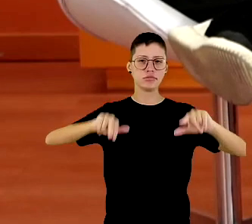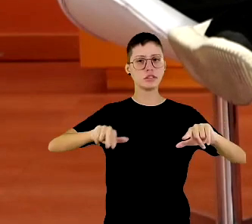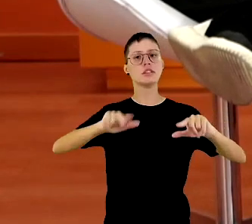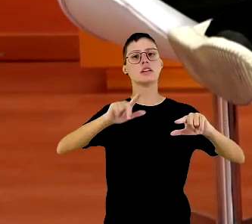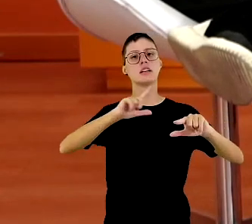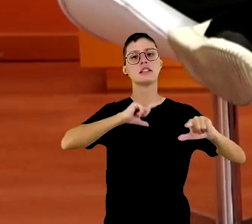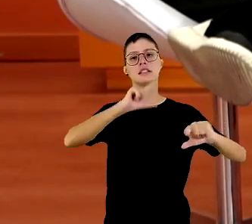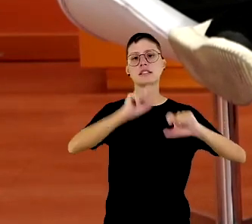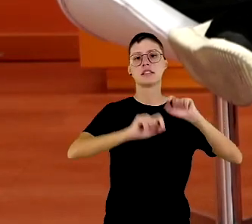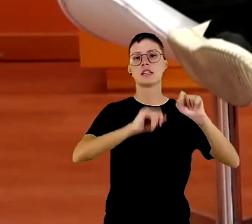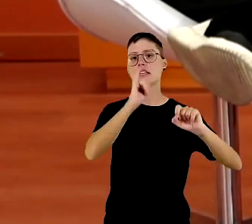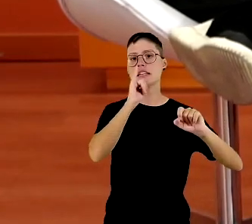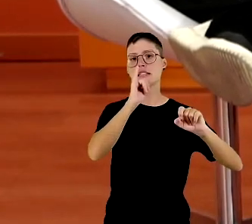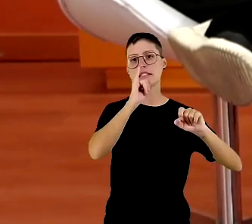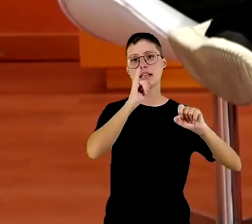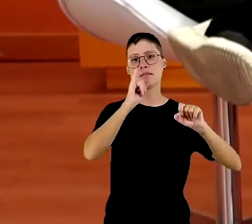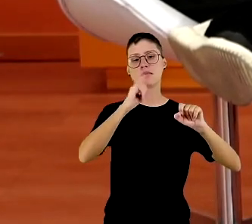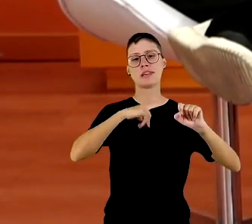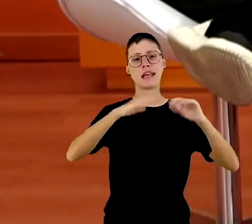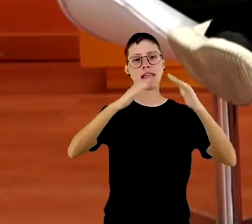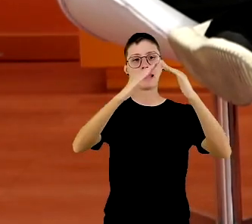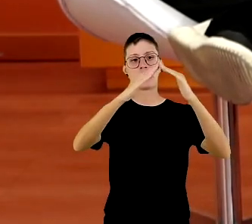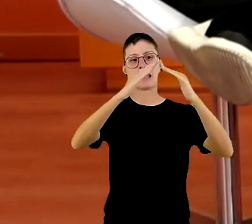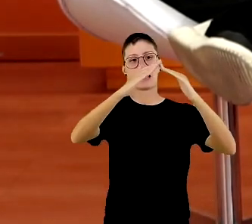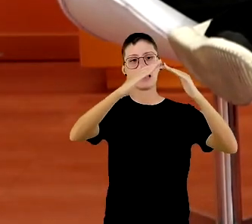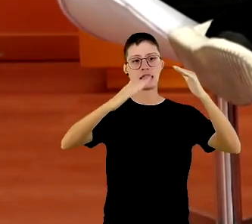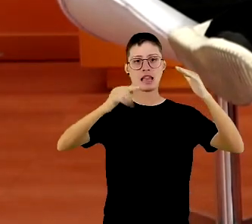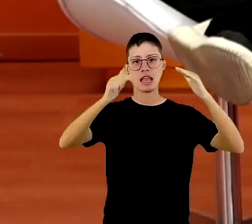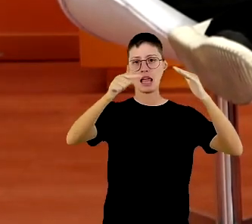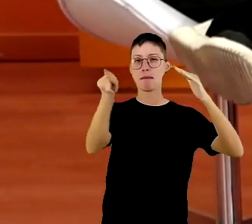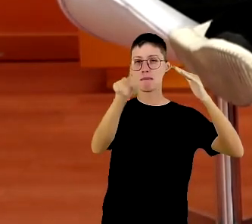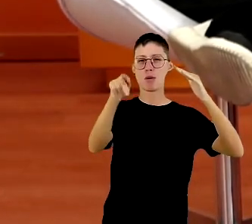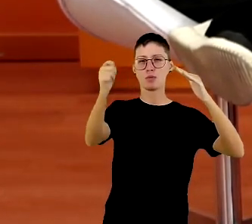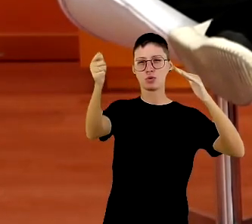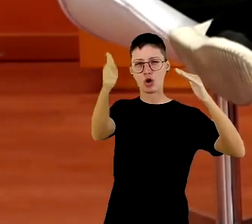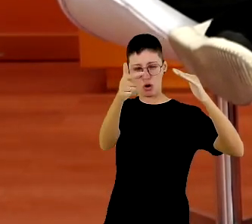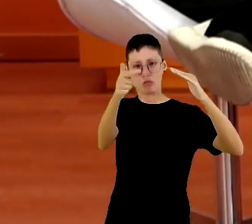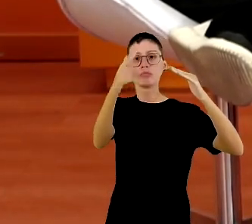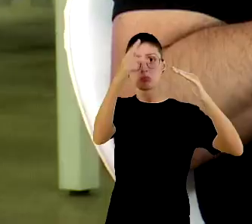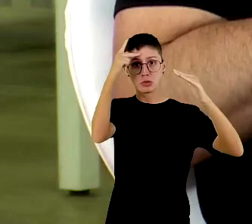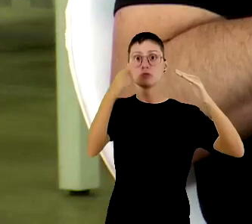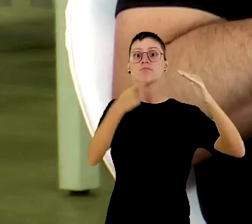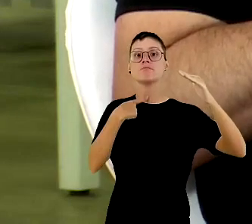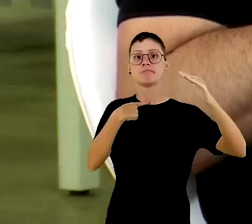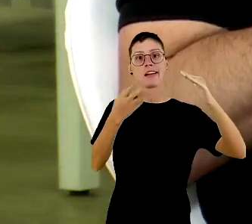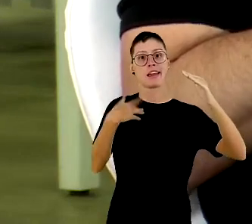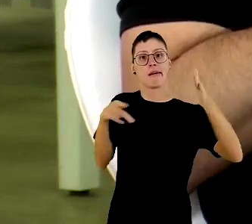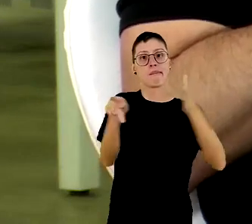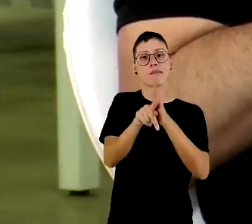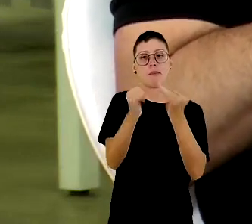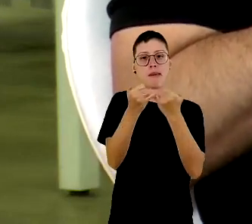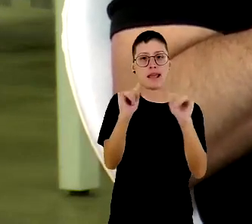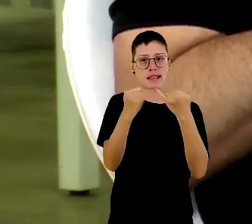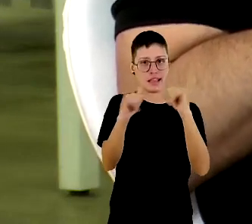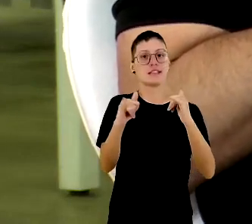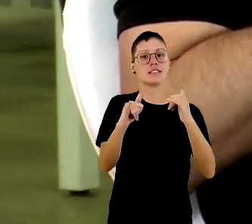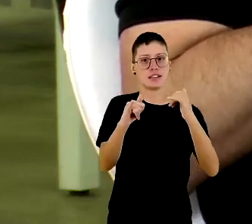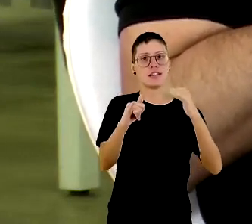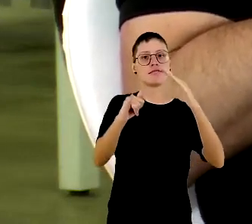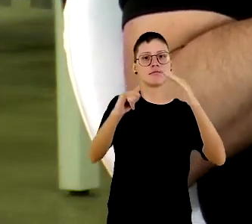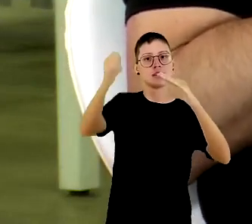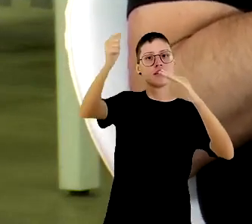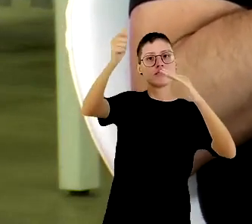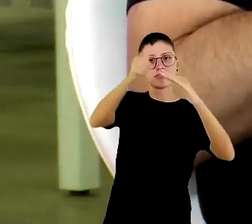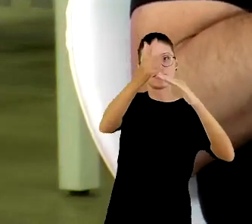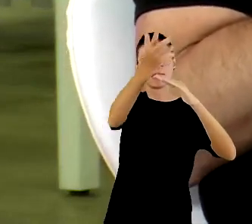o telhado solar, para aquele cliente que queira investir no seu telhado para ter sua energia própria, a geração distribuída, onde ele pode